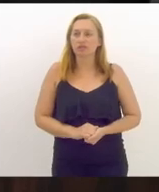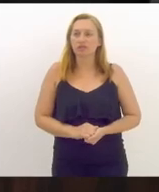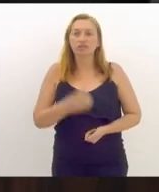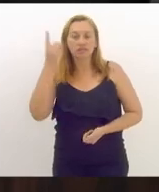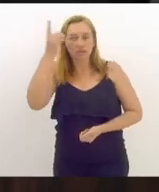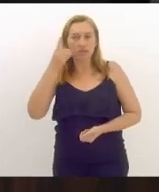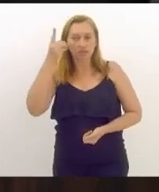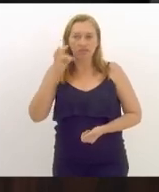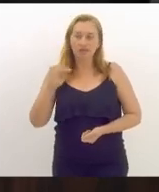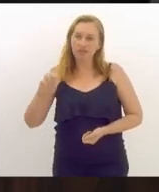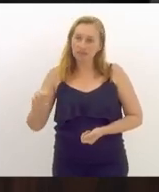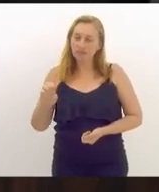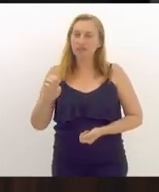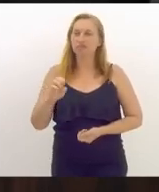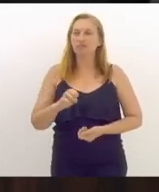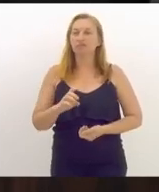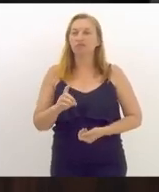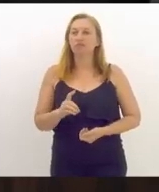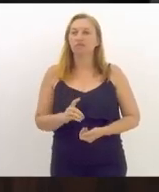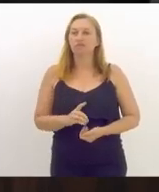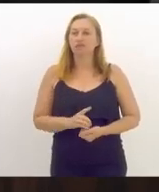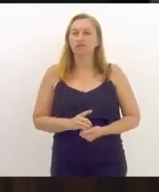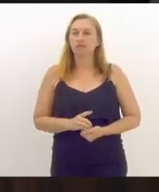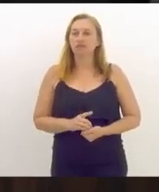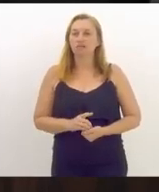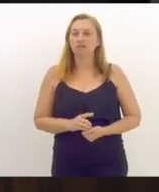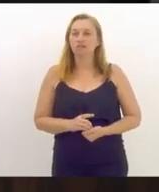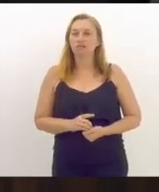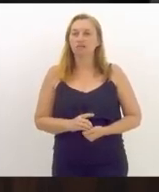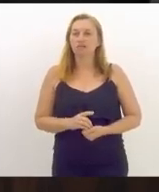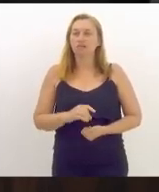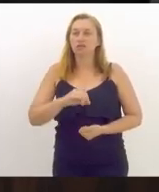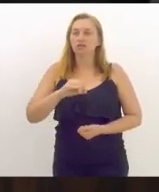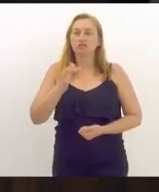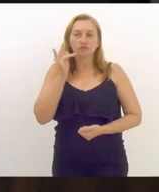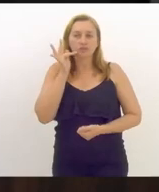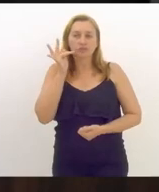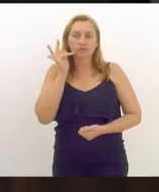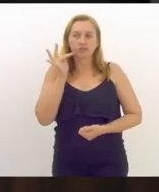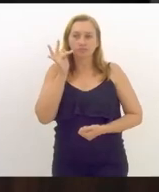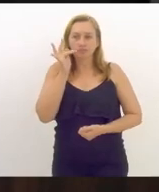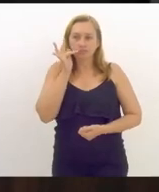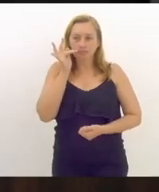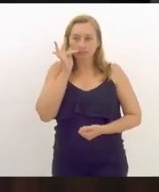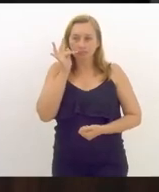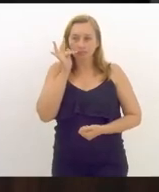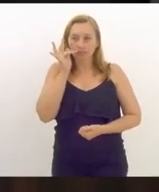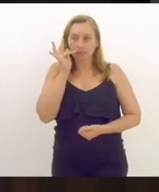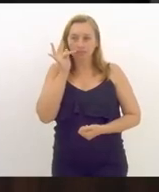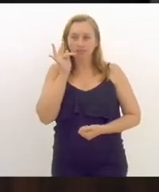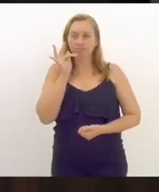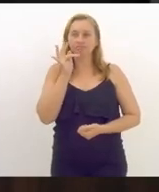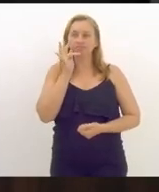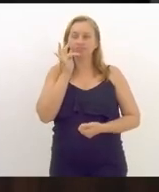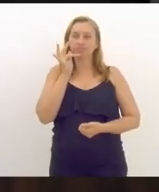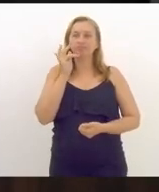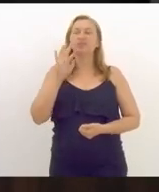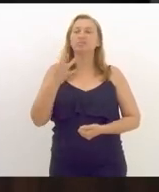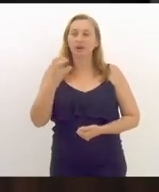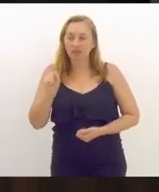deputada Franciane Mota deputado Jorge Felipe Neto Deputado Márcio canela